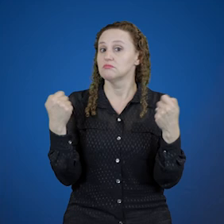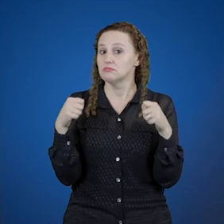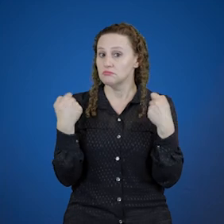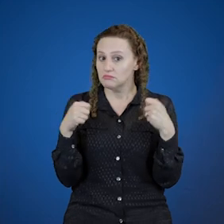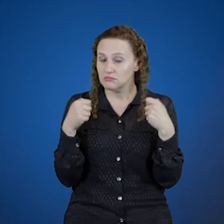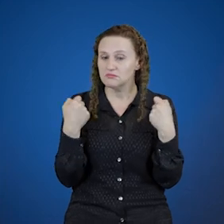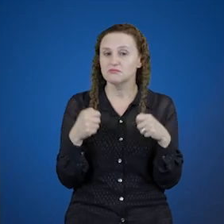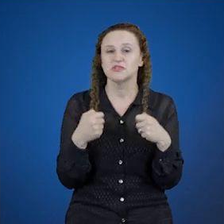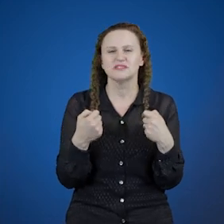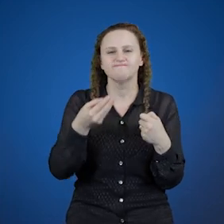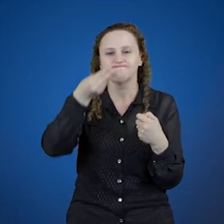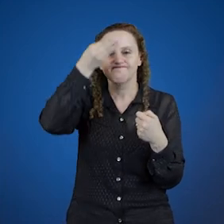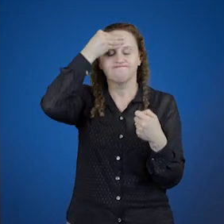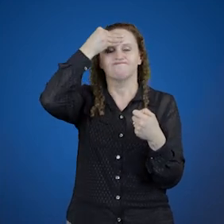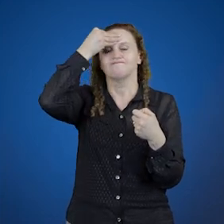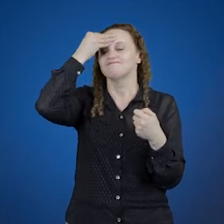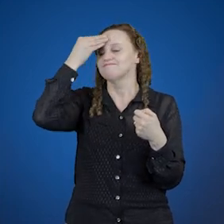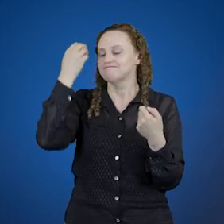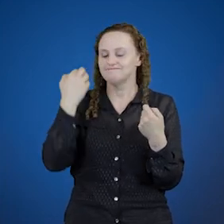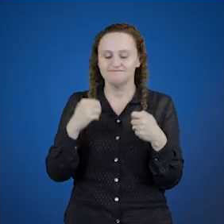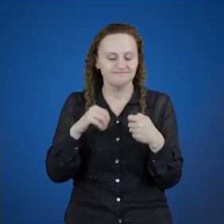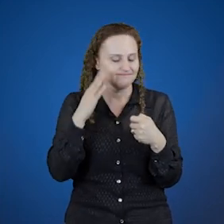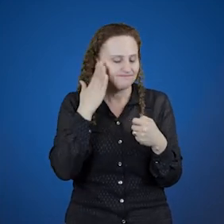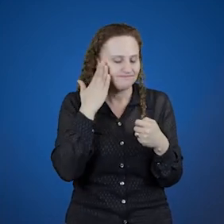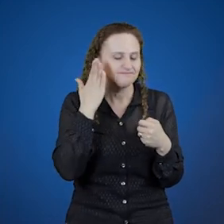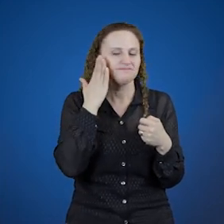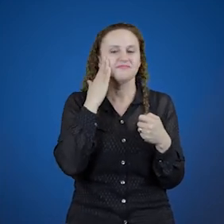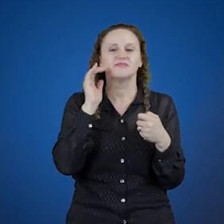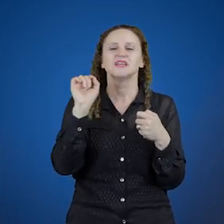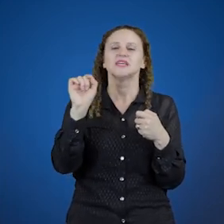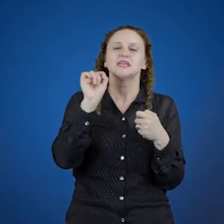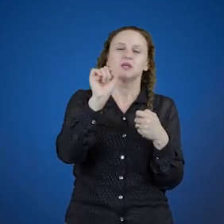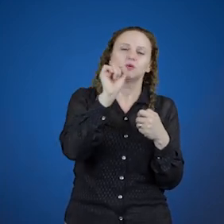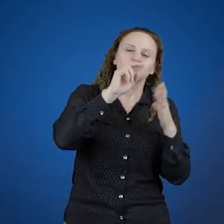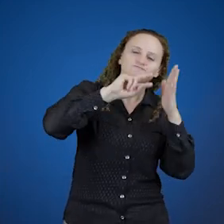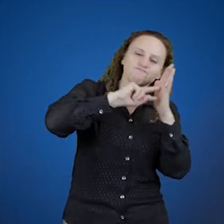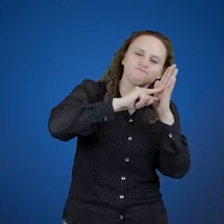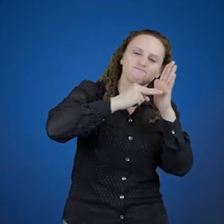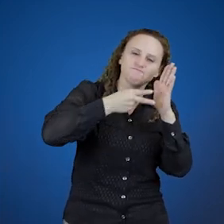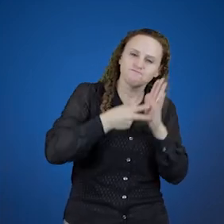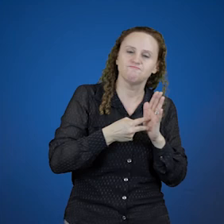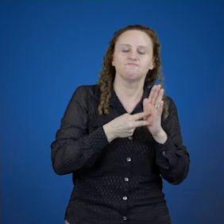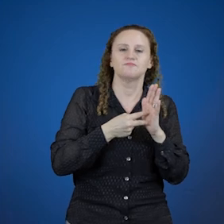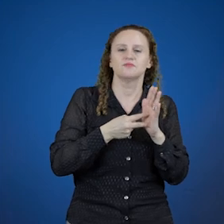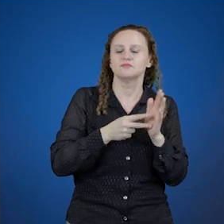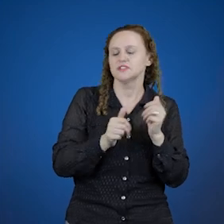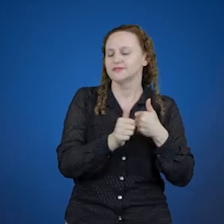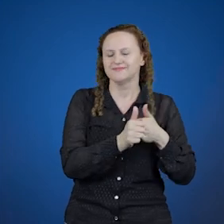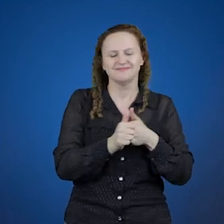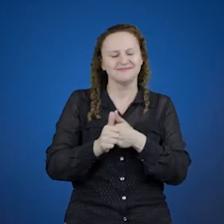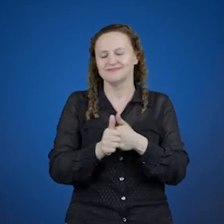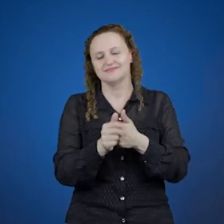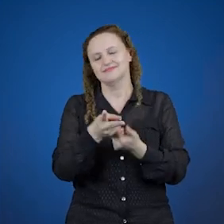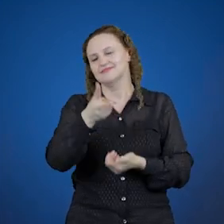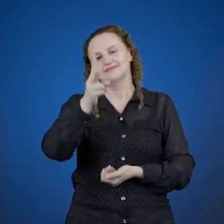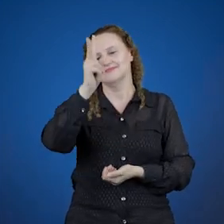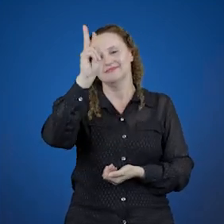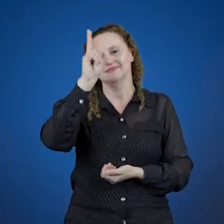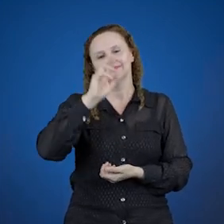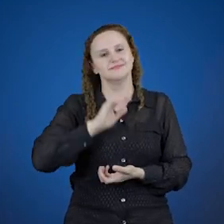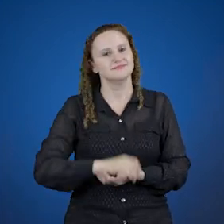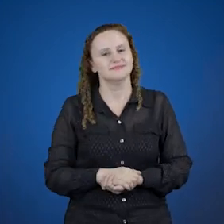lá quer dizer eles precisam estar decorados você precisa saber o nome de cada um e para que serve vai nos acompanhar o tempo